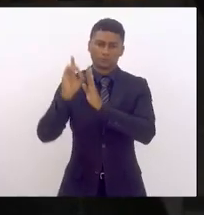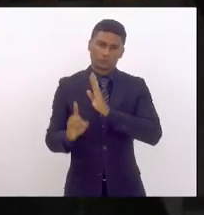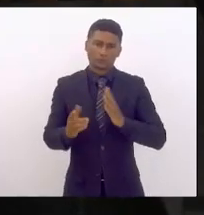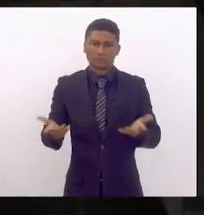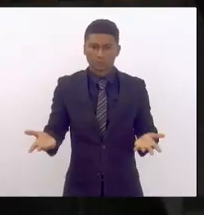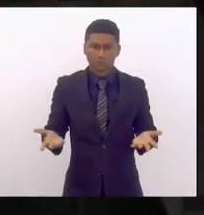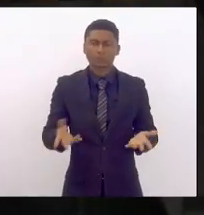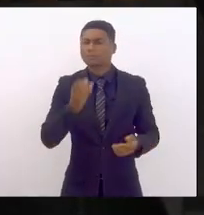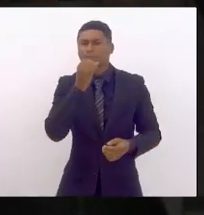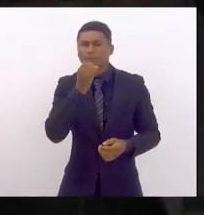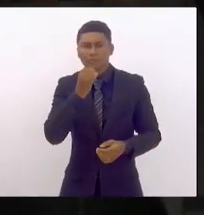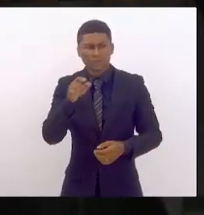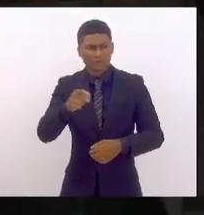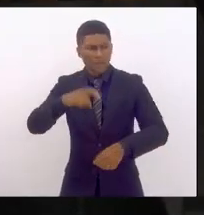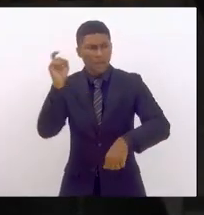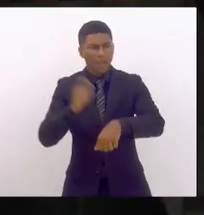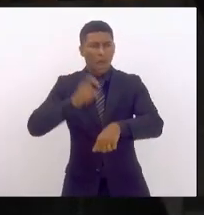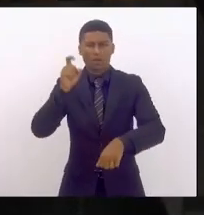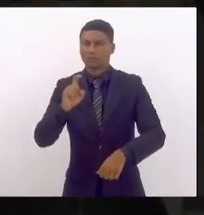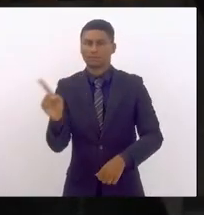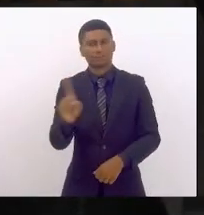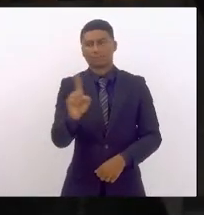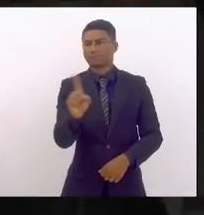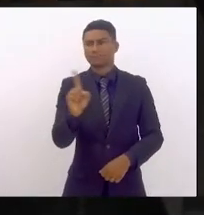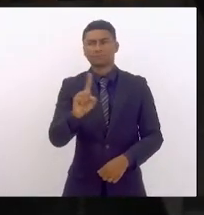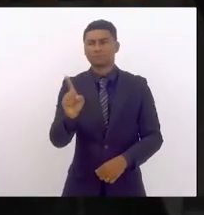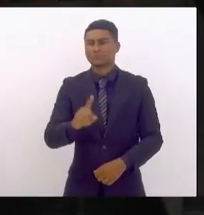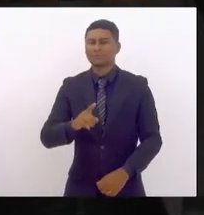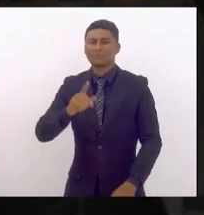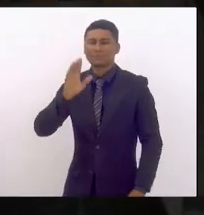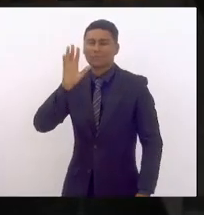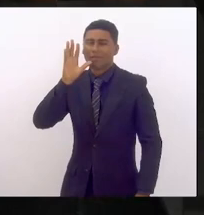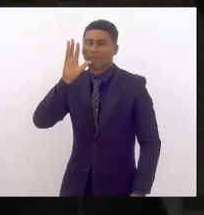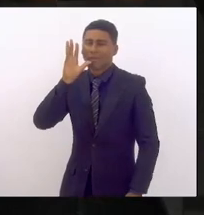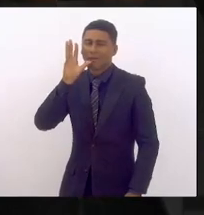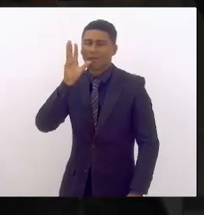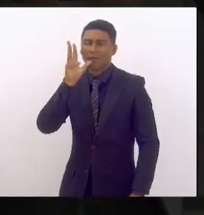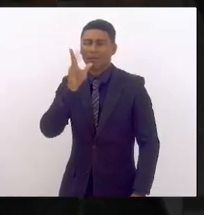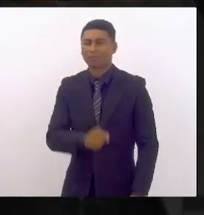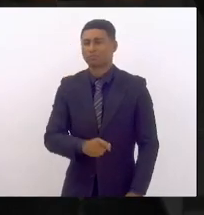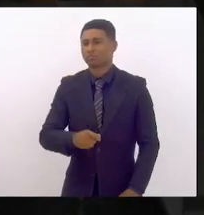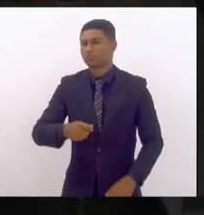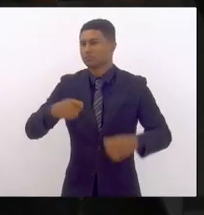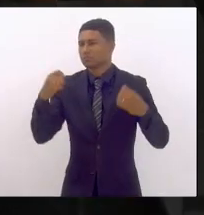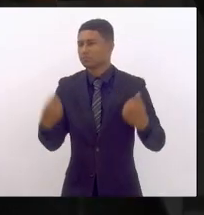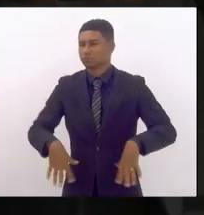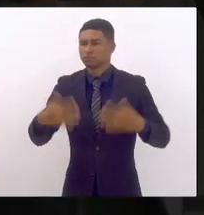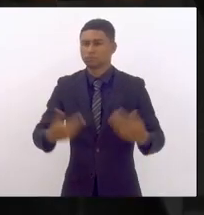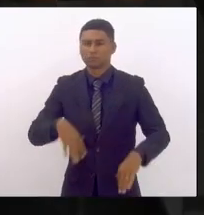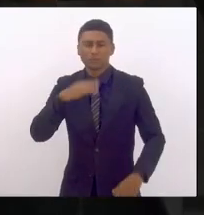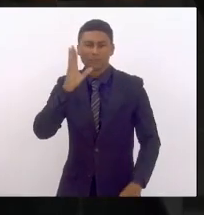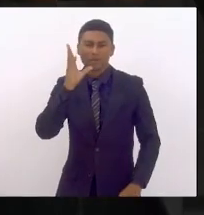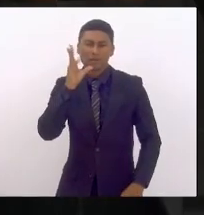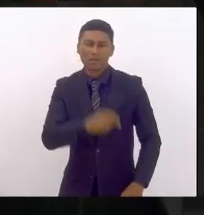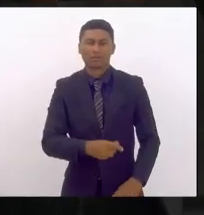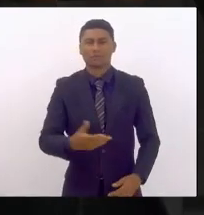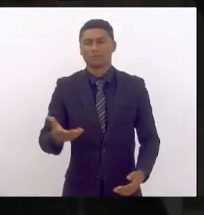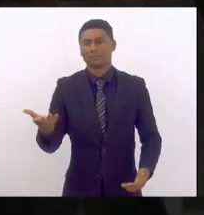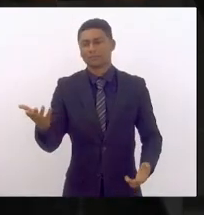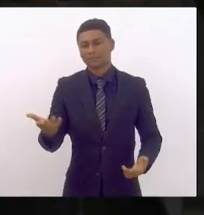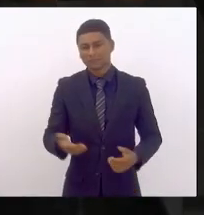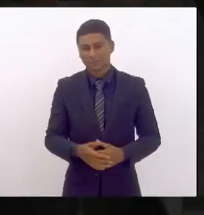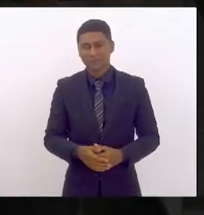automaticamente É uma burocracia dos 600 que leva